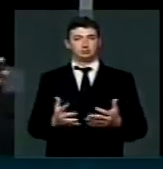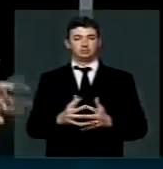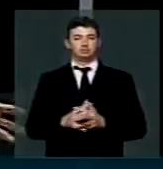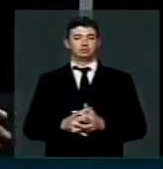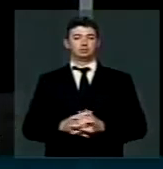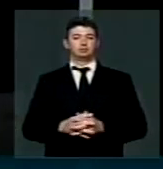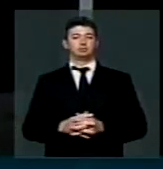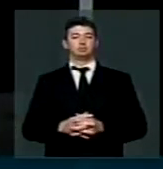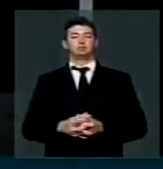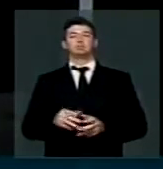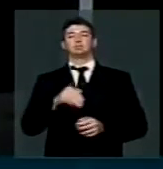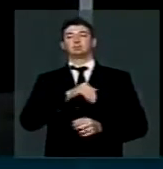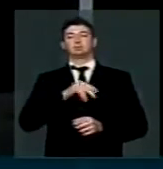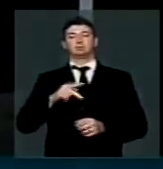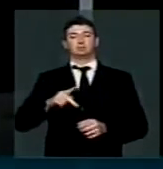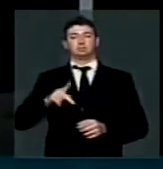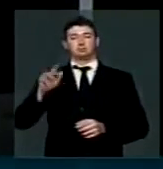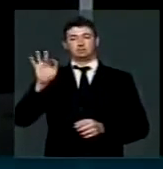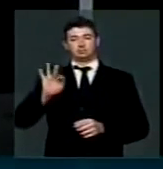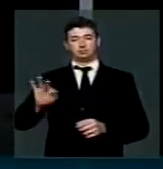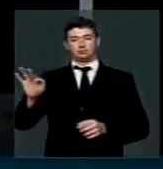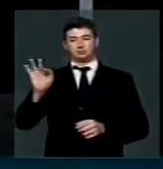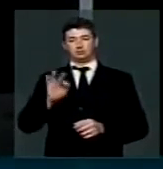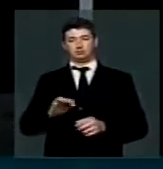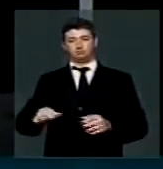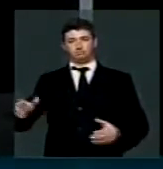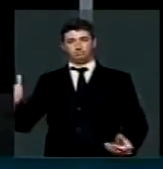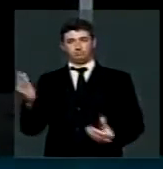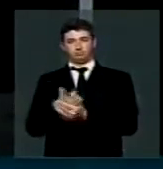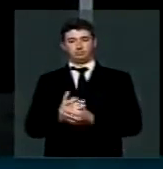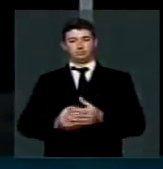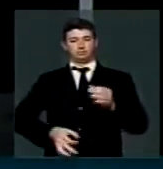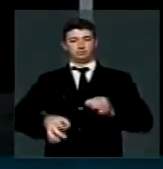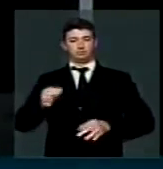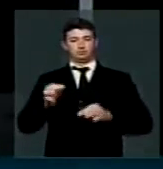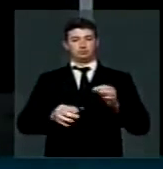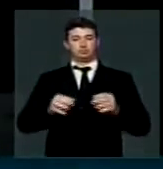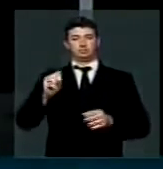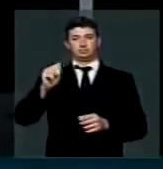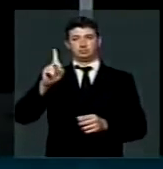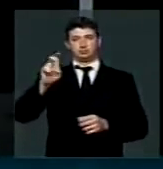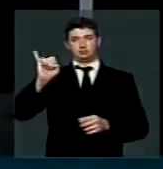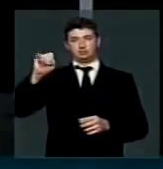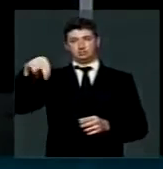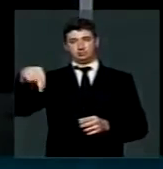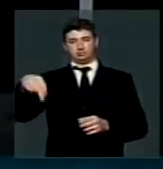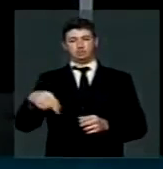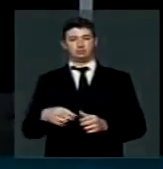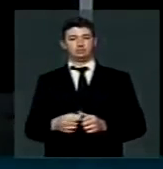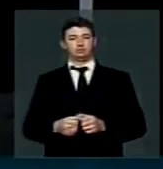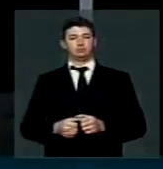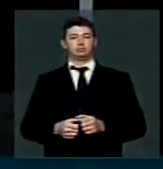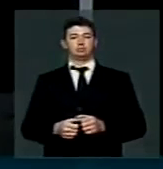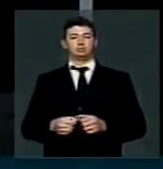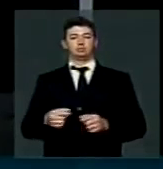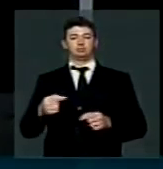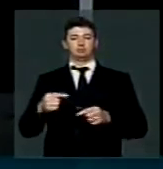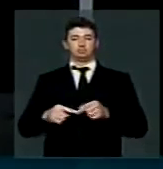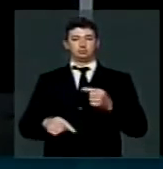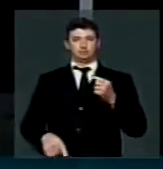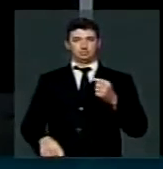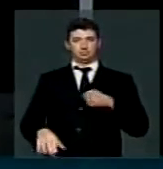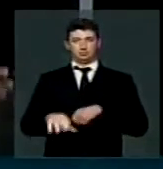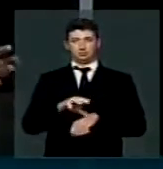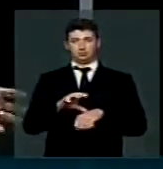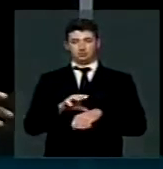o Ministério Público Federal ajuizou uma ação, uma ADIM, ação direta de